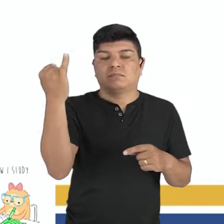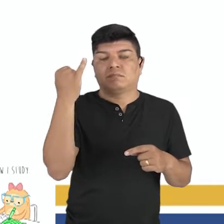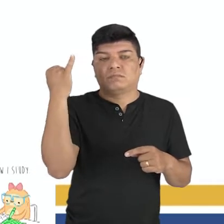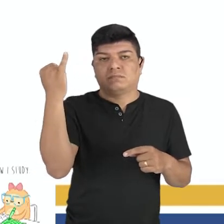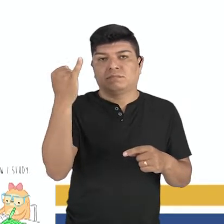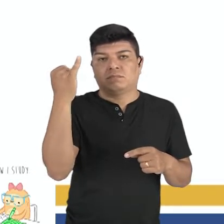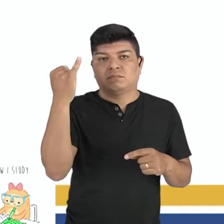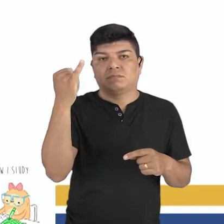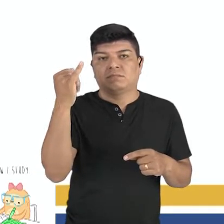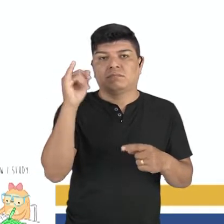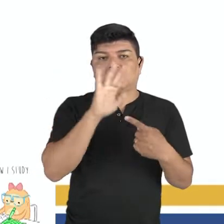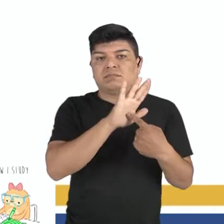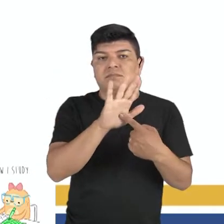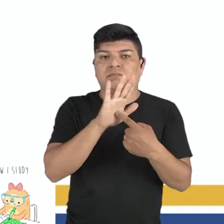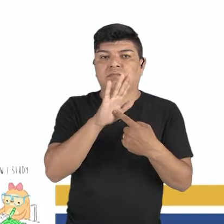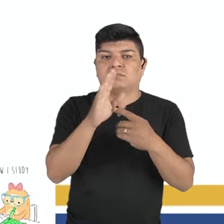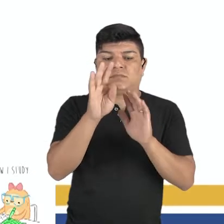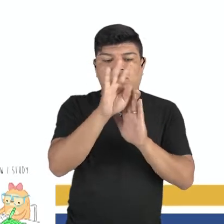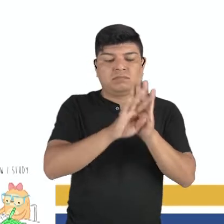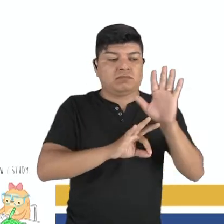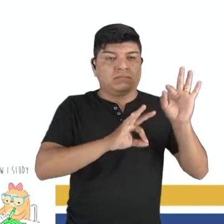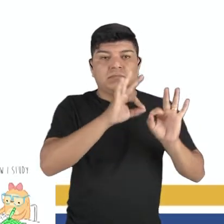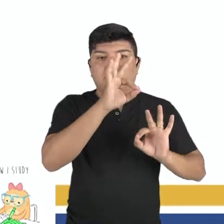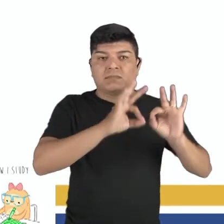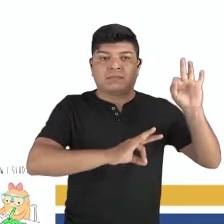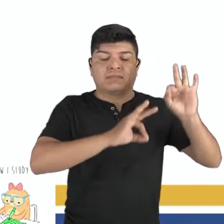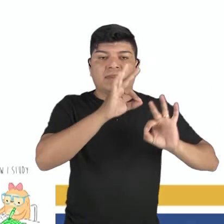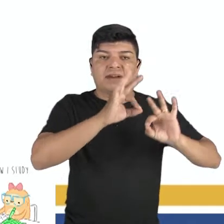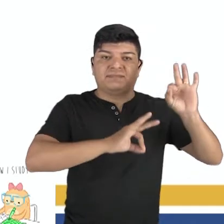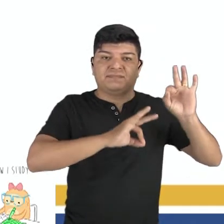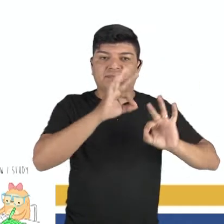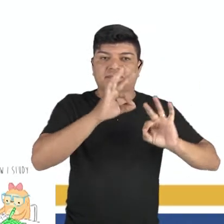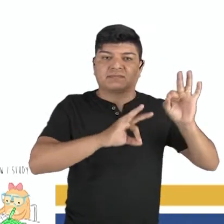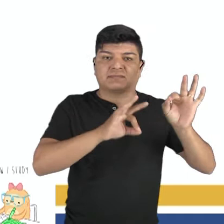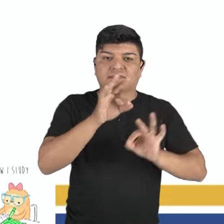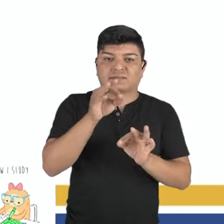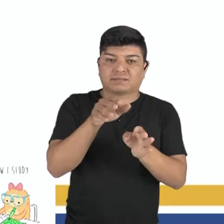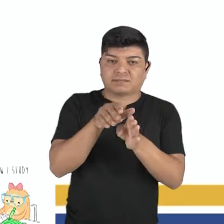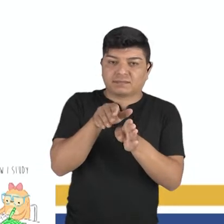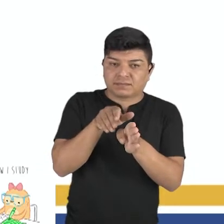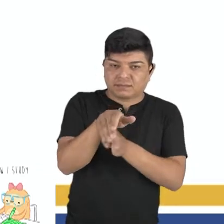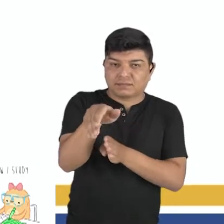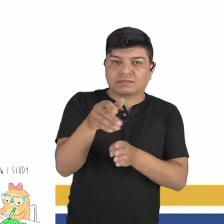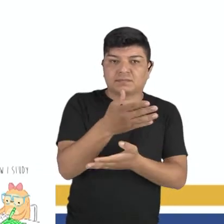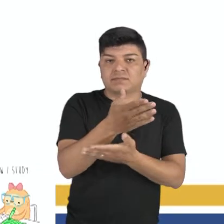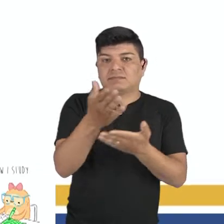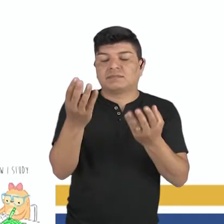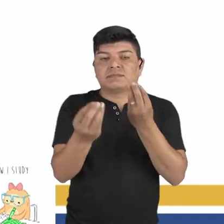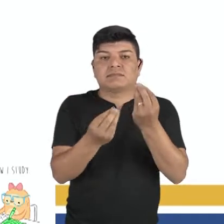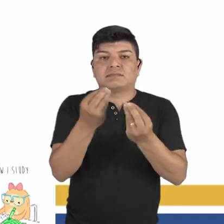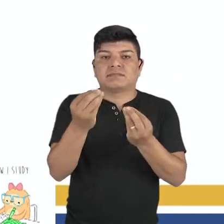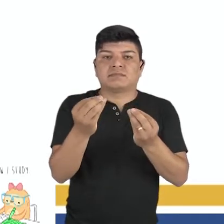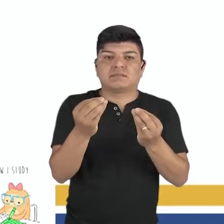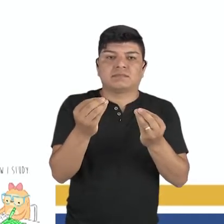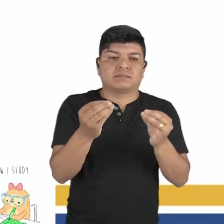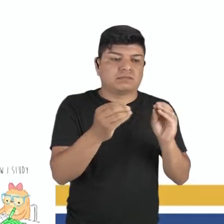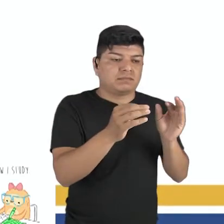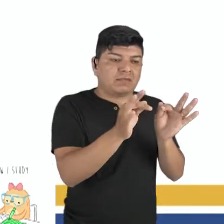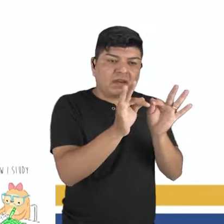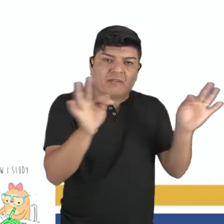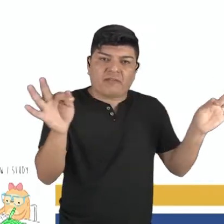e que revelam como o texto está organizado. Dicas sobre grifar textos. Não grifar